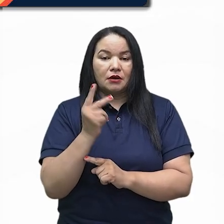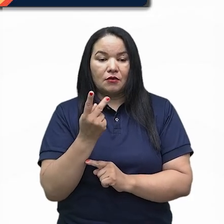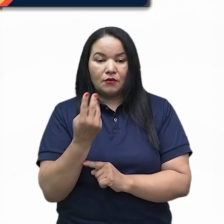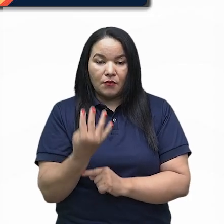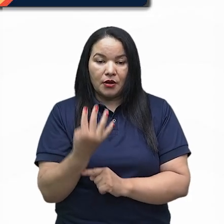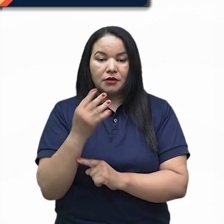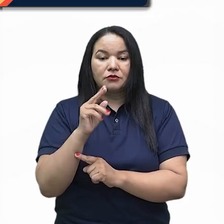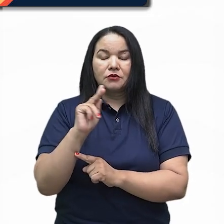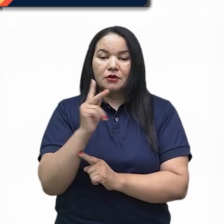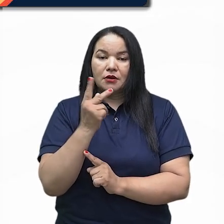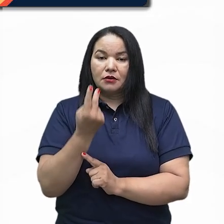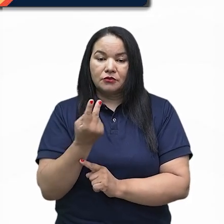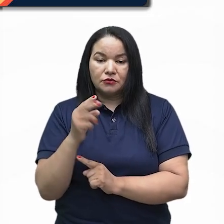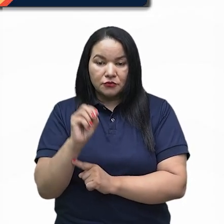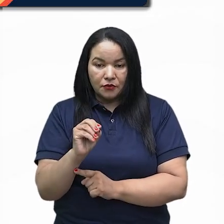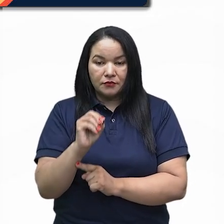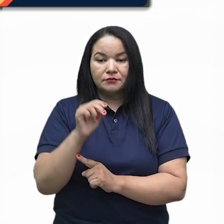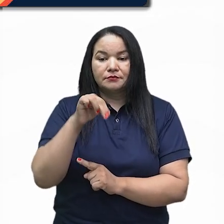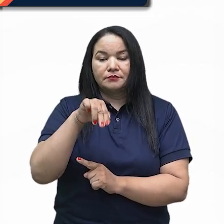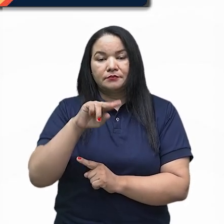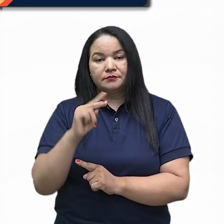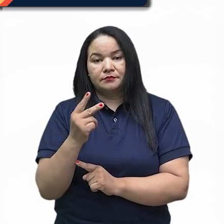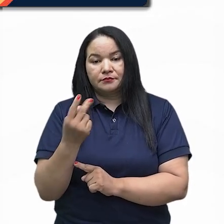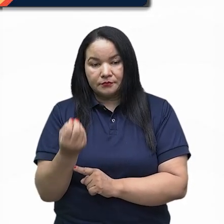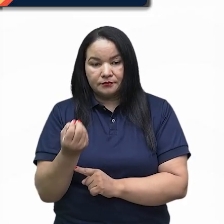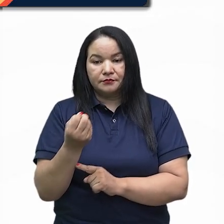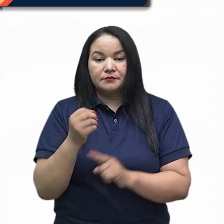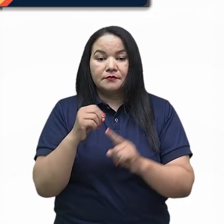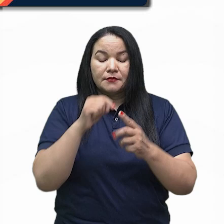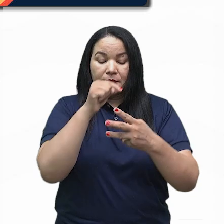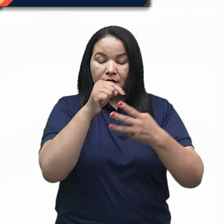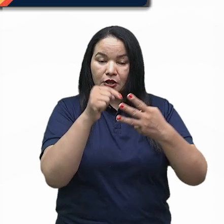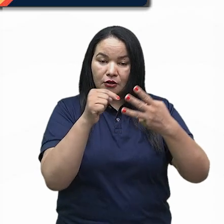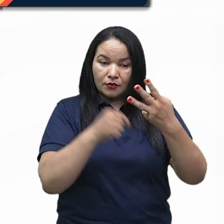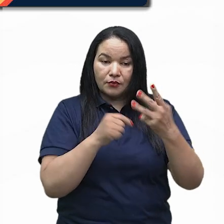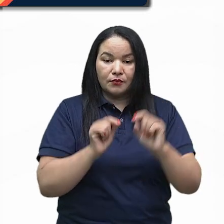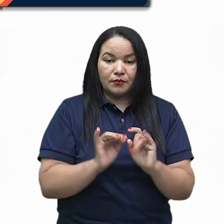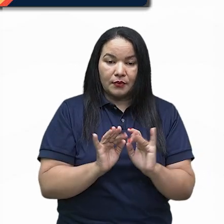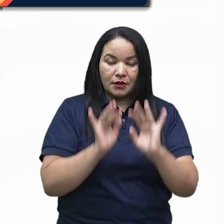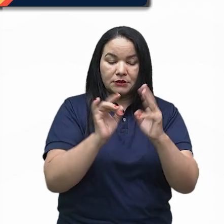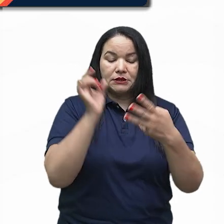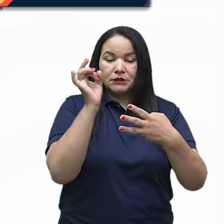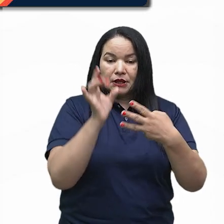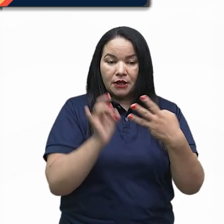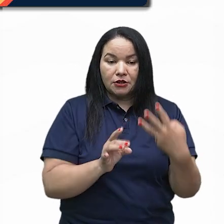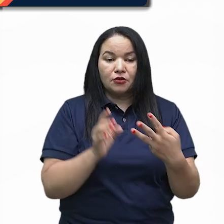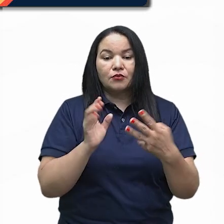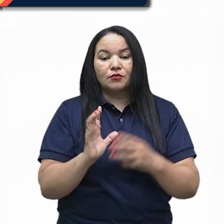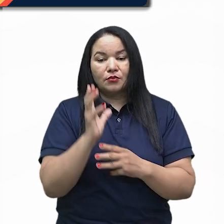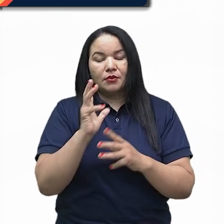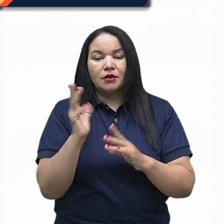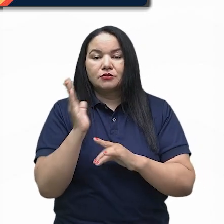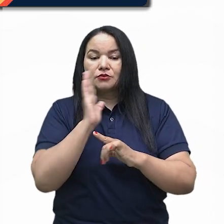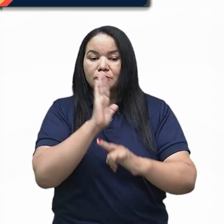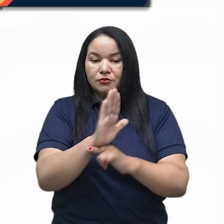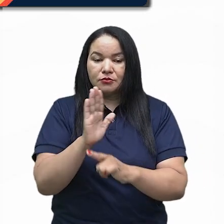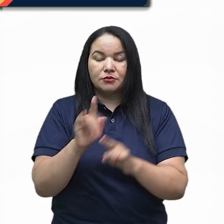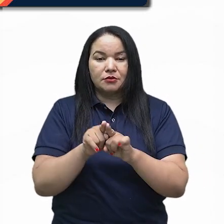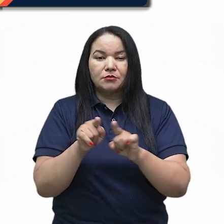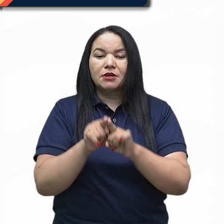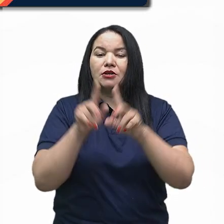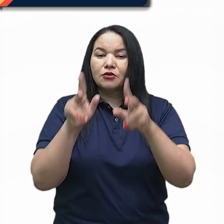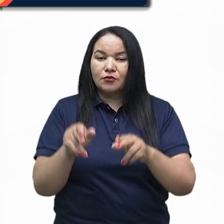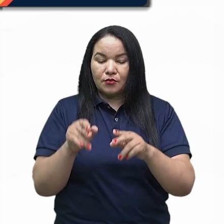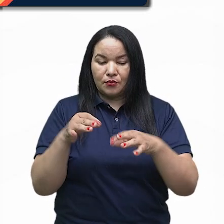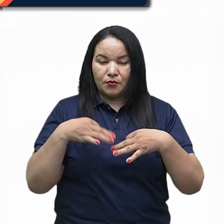vapor de água e o óxido nitroso. Então, esses gases, eles funcionam no efeito estufa como um